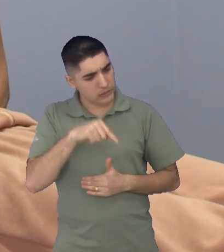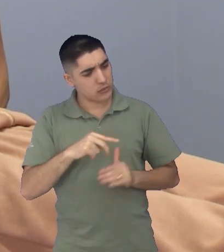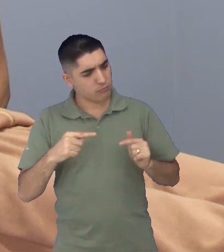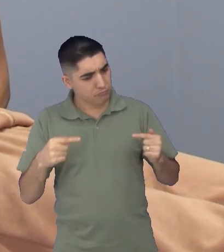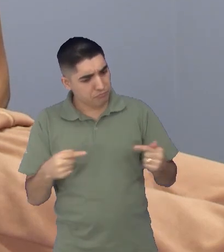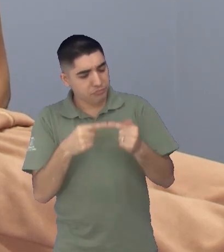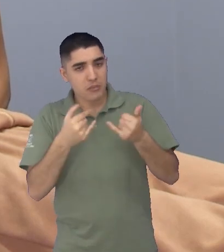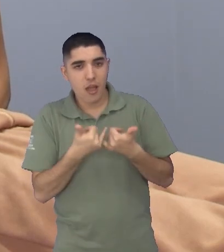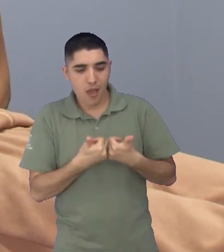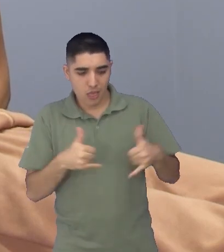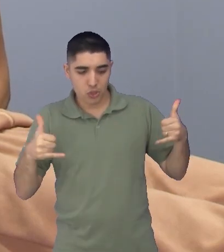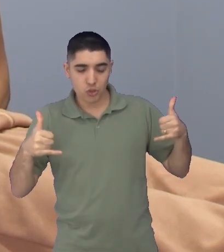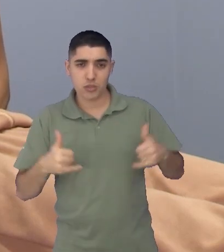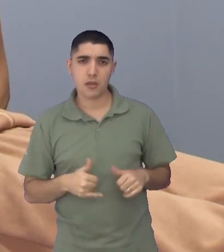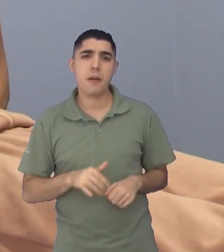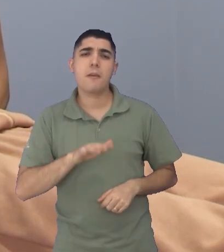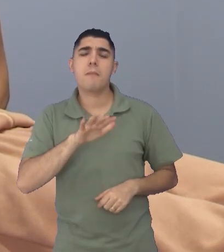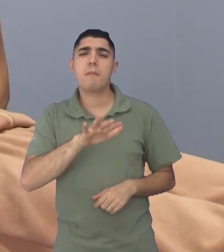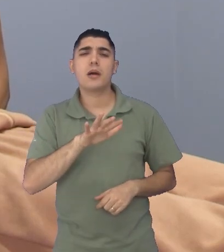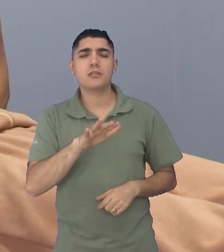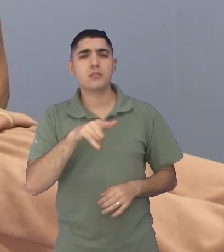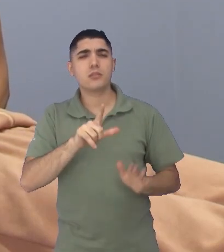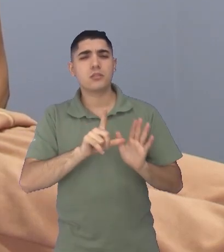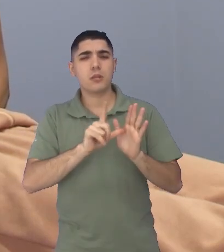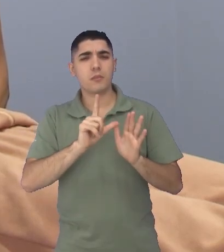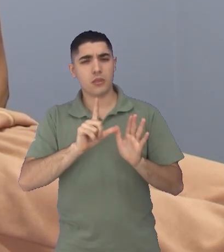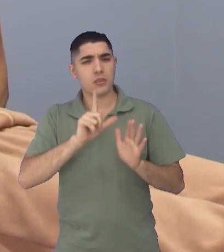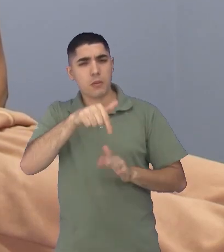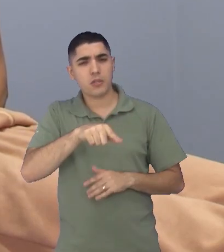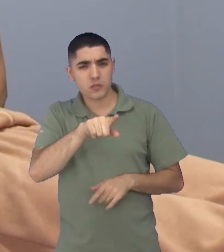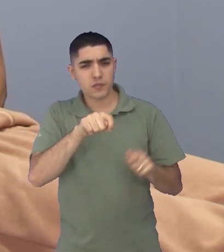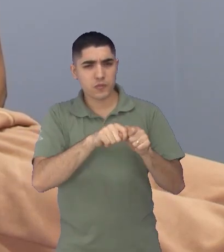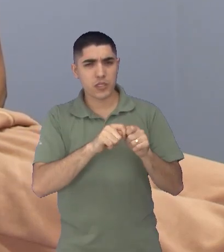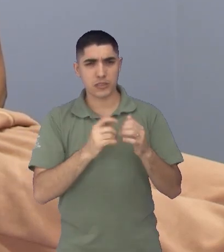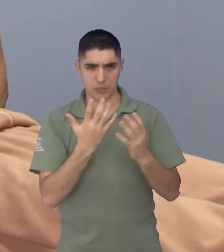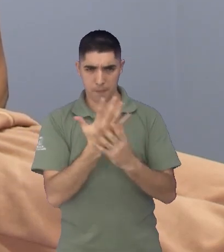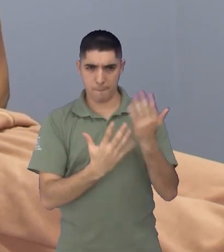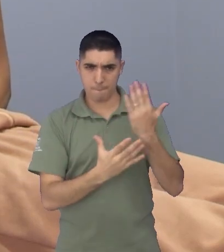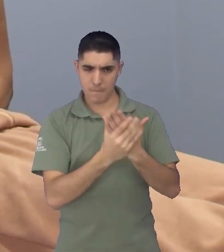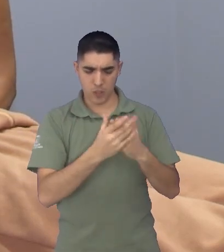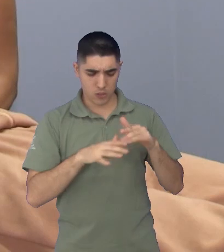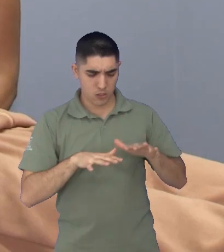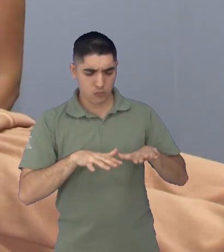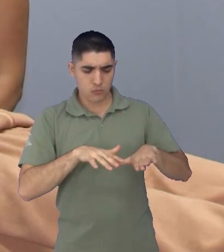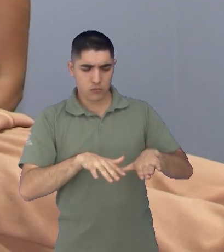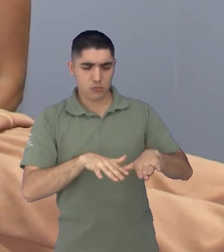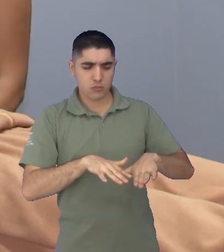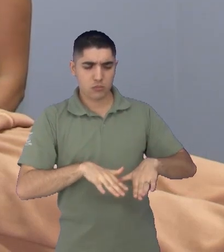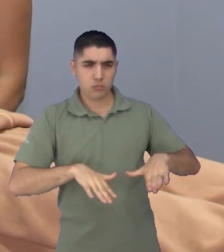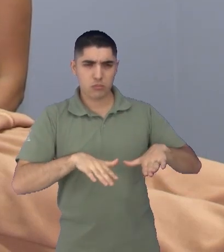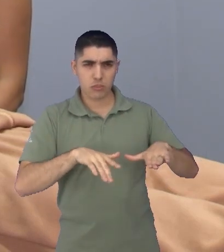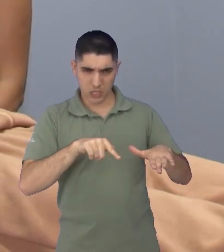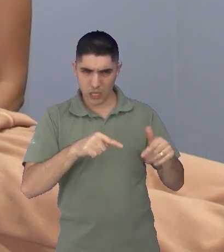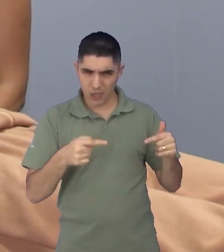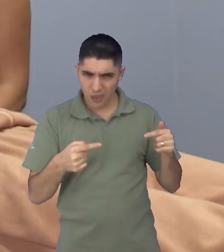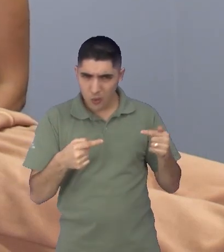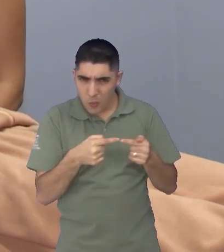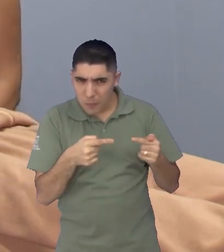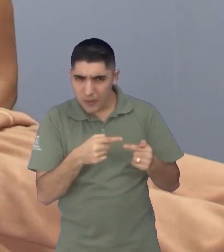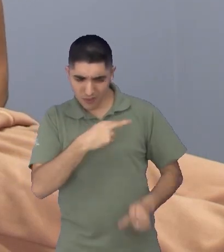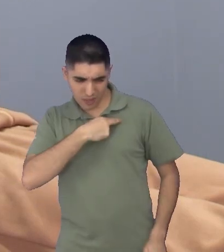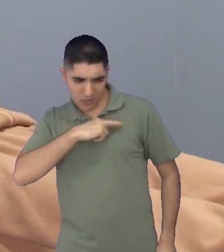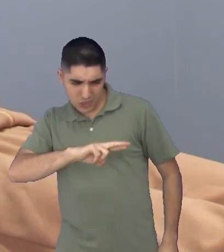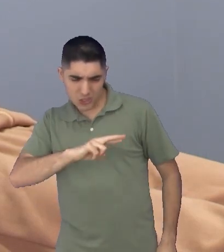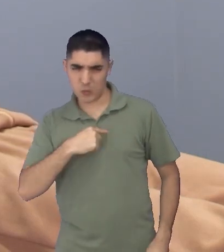né? No finalzinho, Bianca, eu percebi que você fez um gestual com as suas mãos. que é isso? Tem, é religioso? Não é?